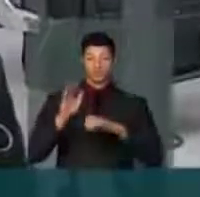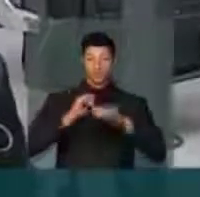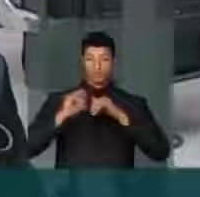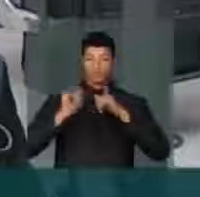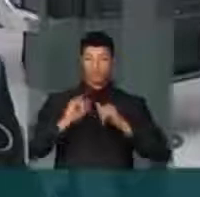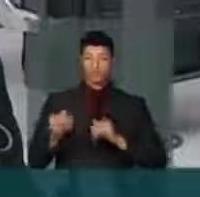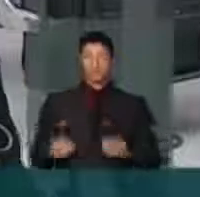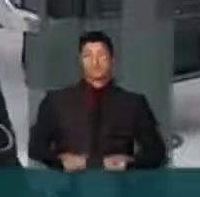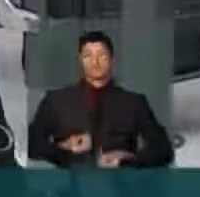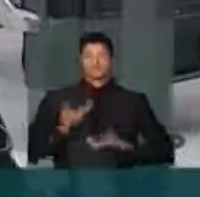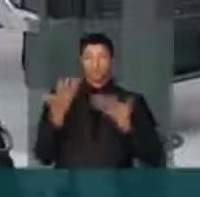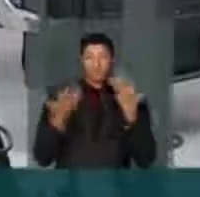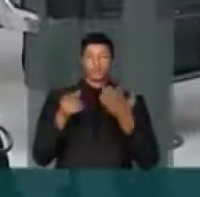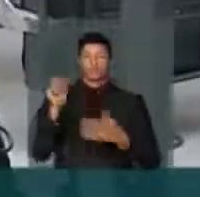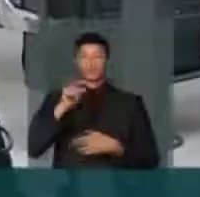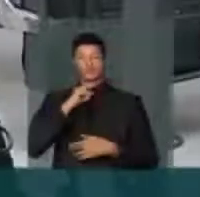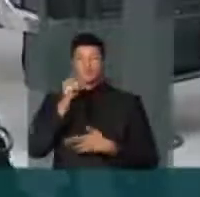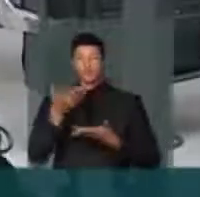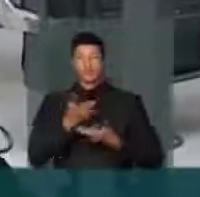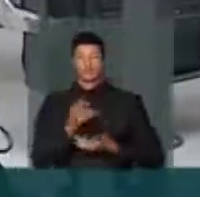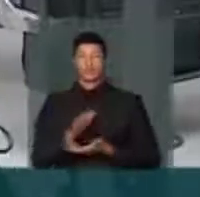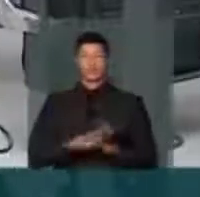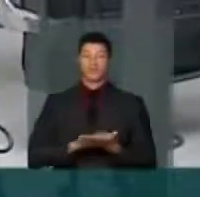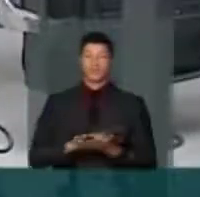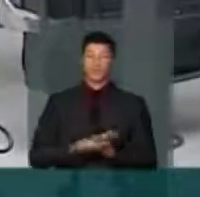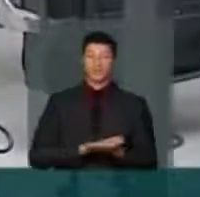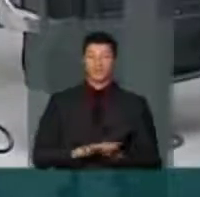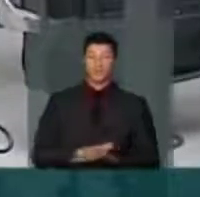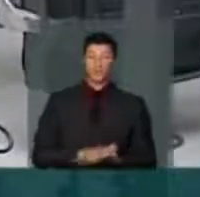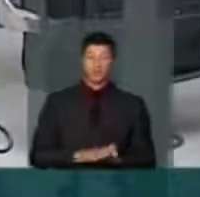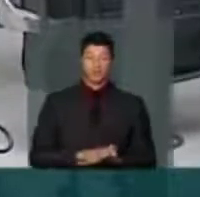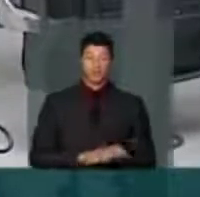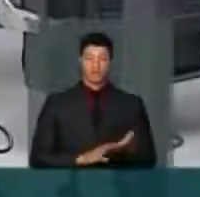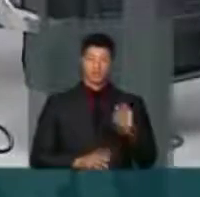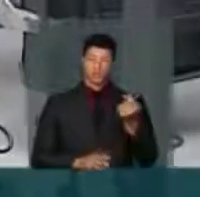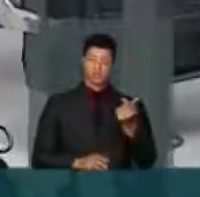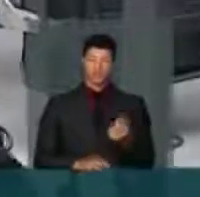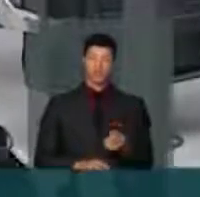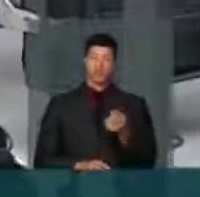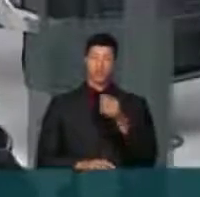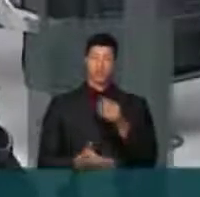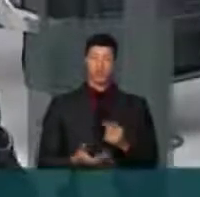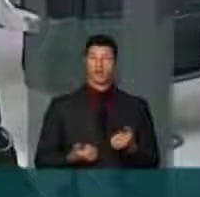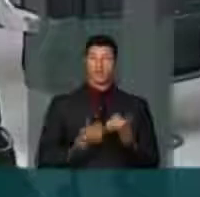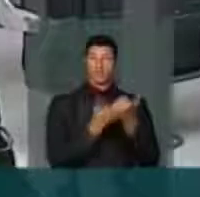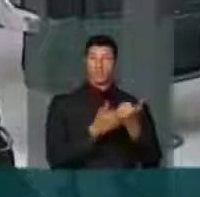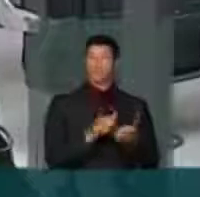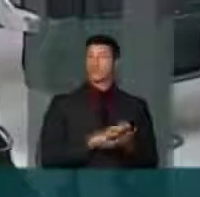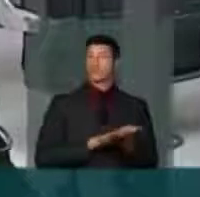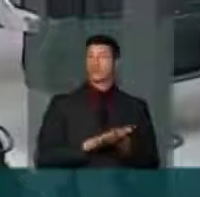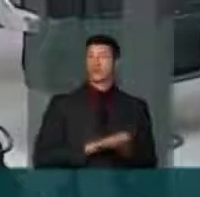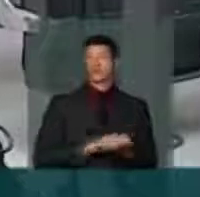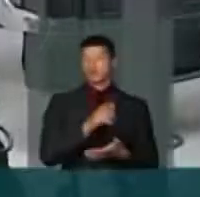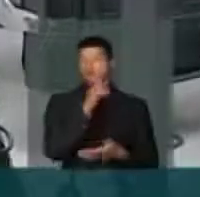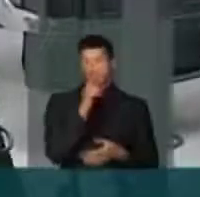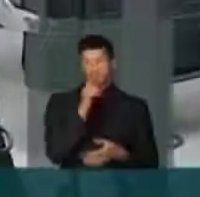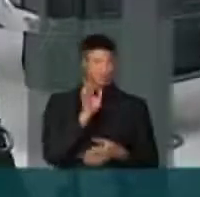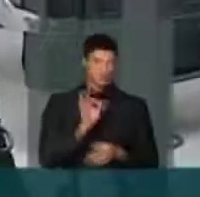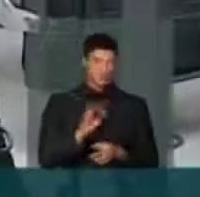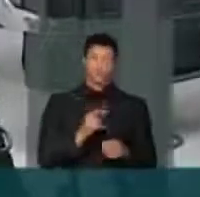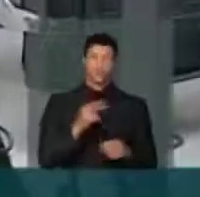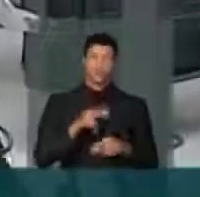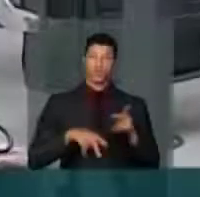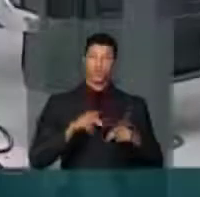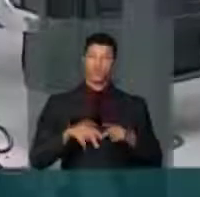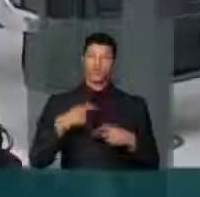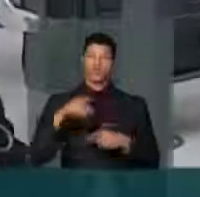manifestos espontâneos em que ninguém recebeu nada, não recebeu dinheiro, não recebeu apoio, não recebeu um confeito para ir às ruas. O povo foi